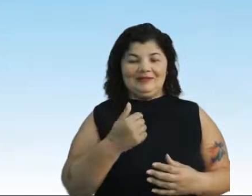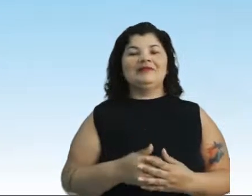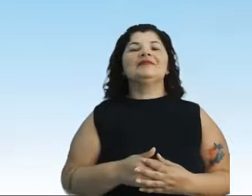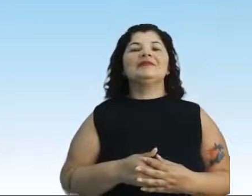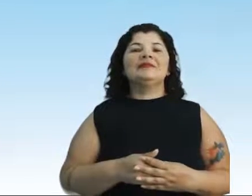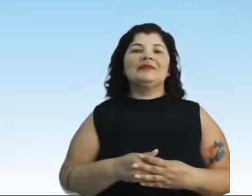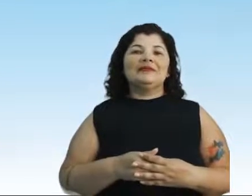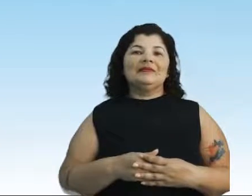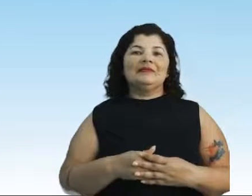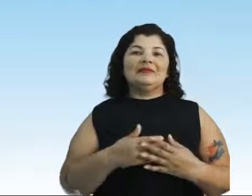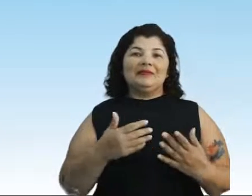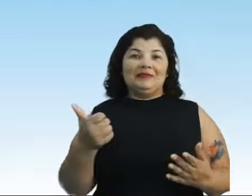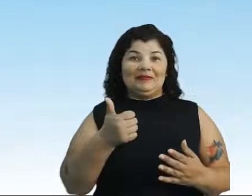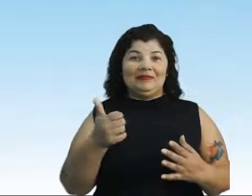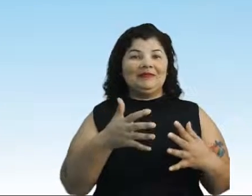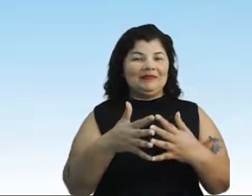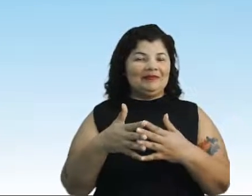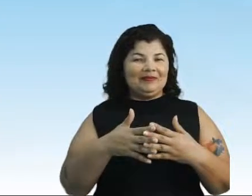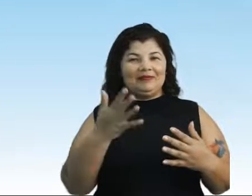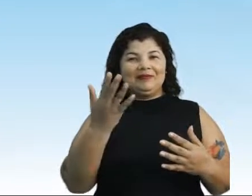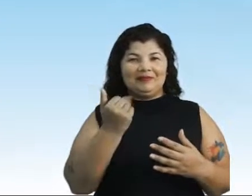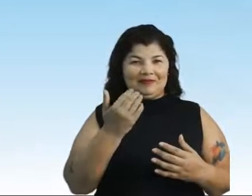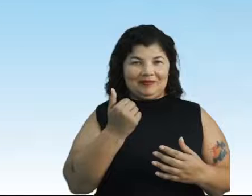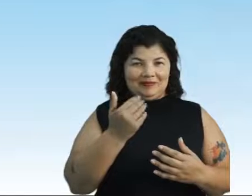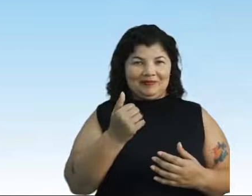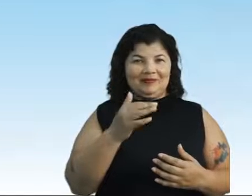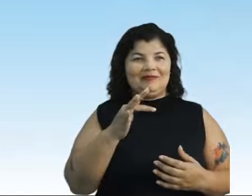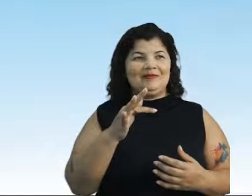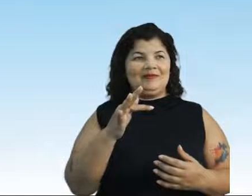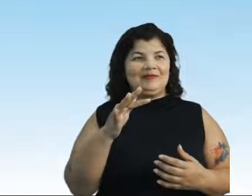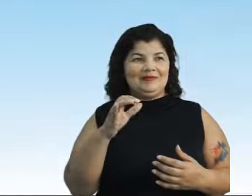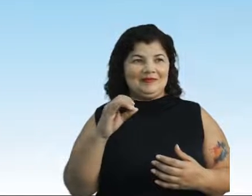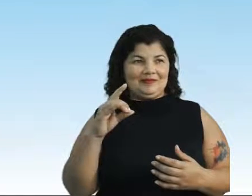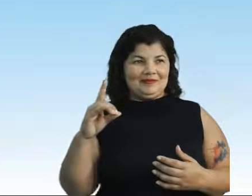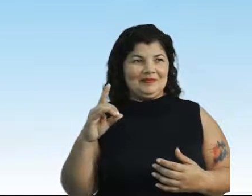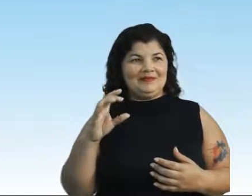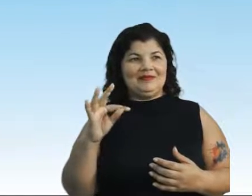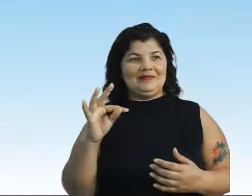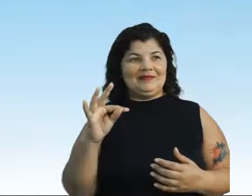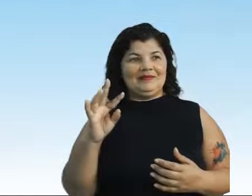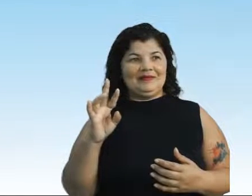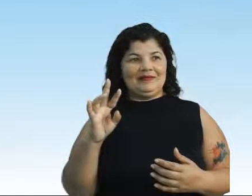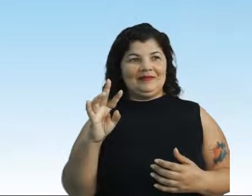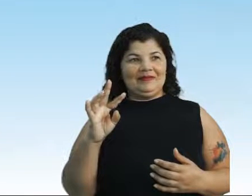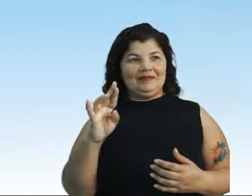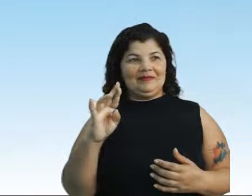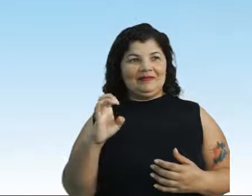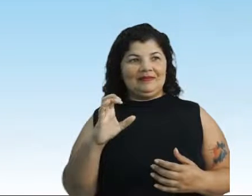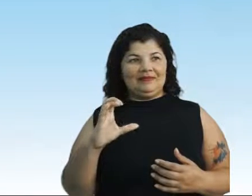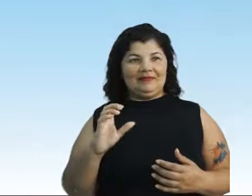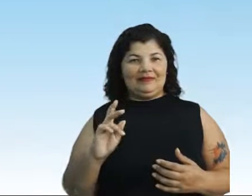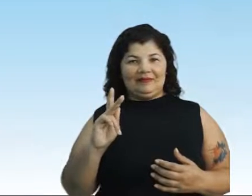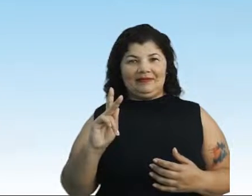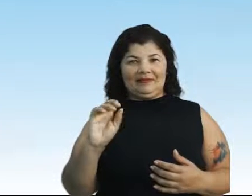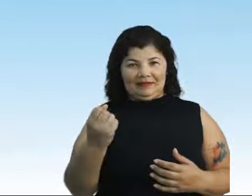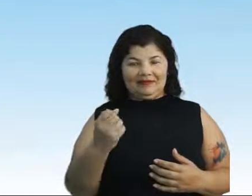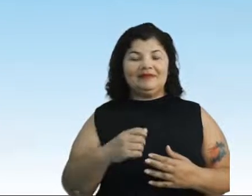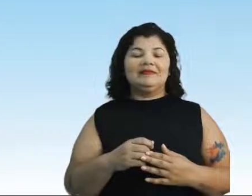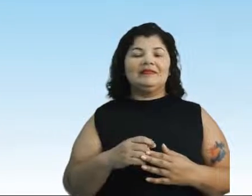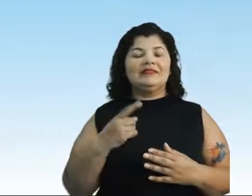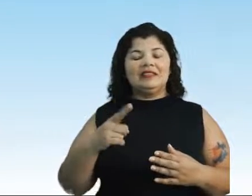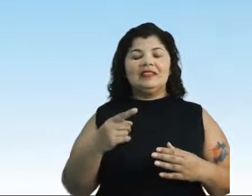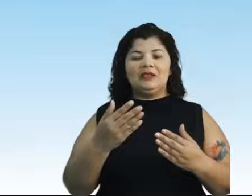Esses primeiros caminhões de alimentos, eles foram inspirados em carroças. Essas carroças, esses